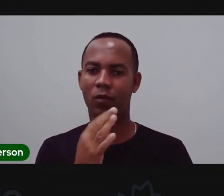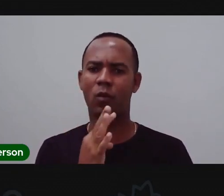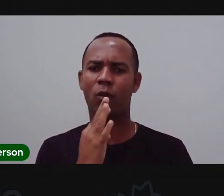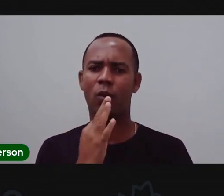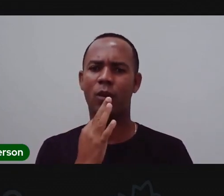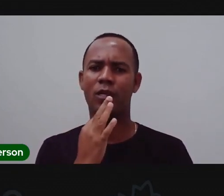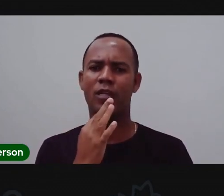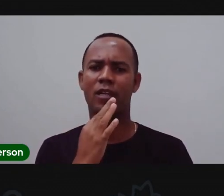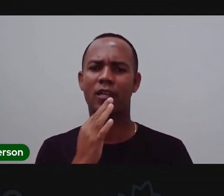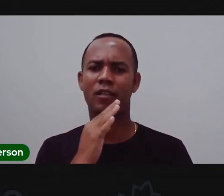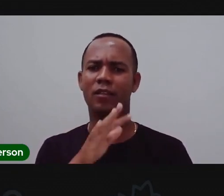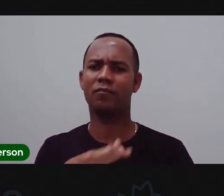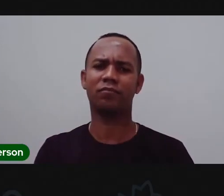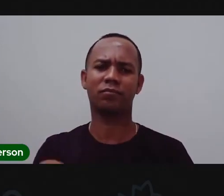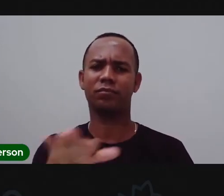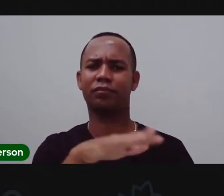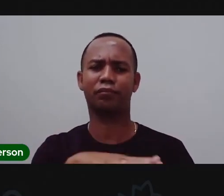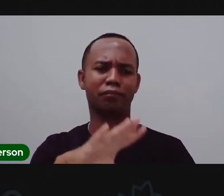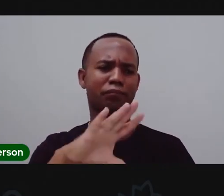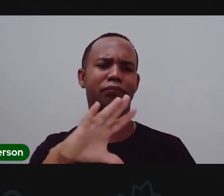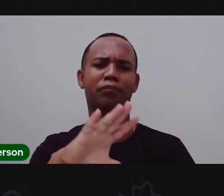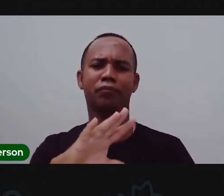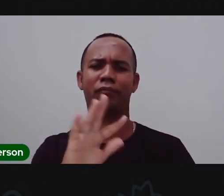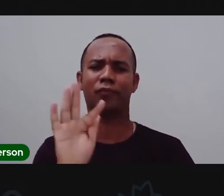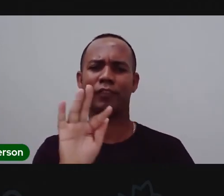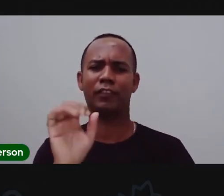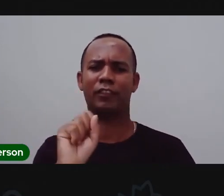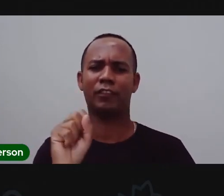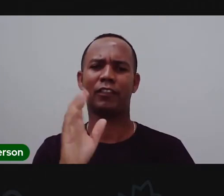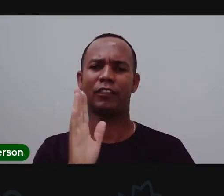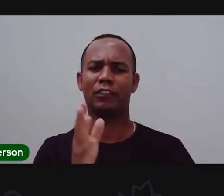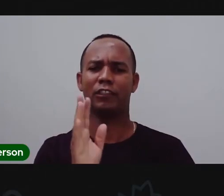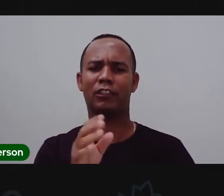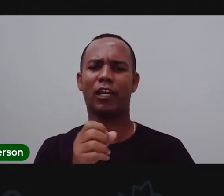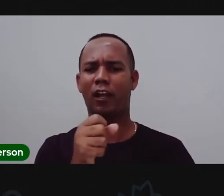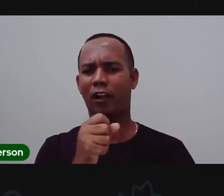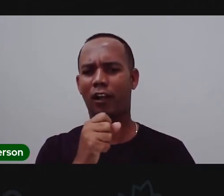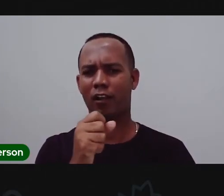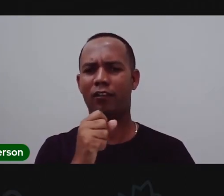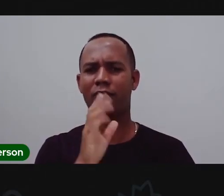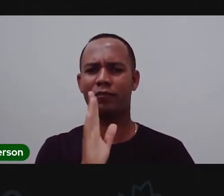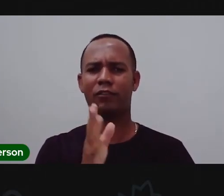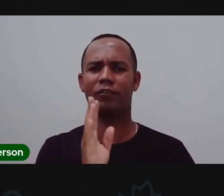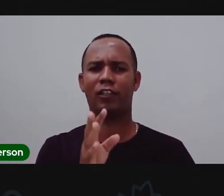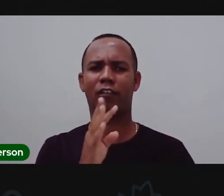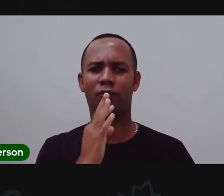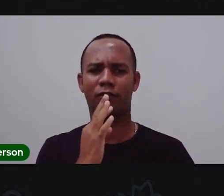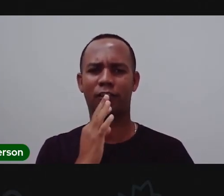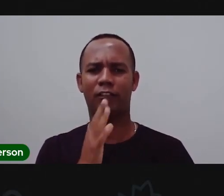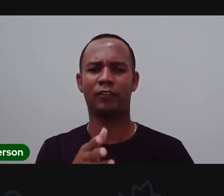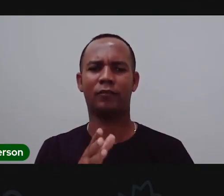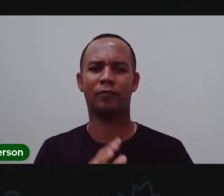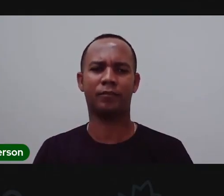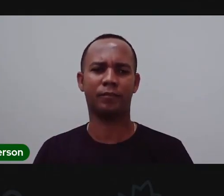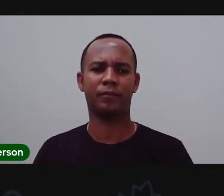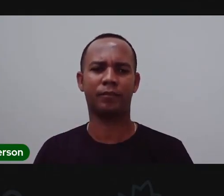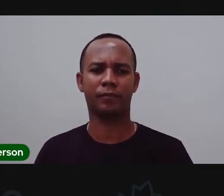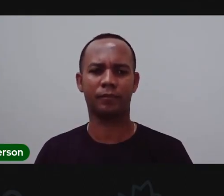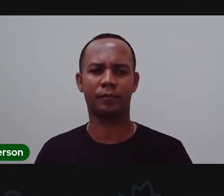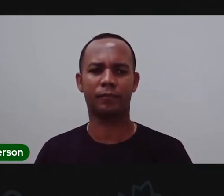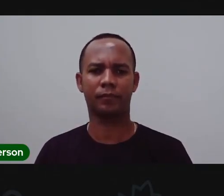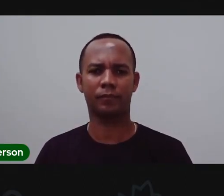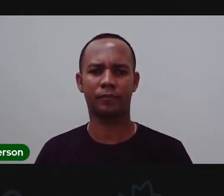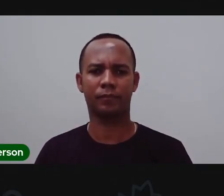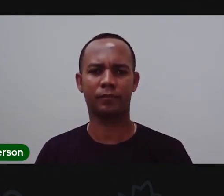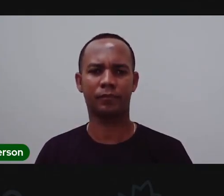conhece Feira de Santana, que já veio várias vezes à Feira de Santana, que já cantou em feira. Então, vamos lá. Mais